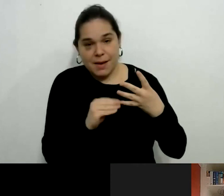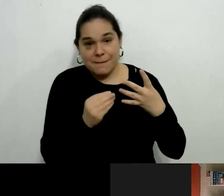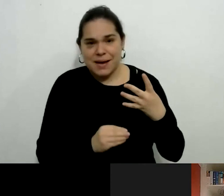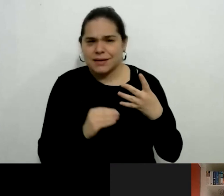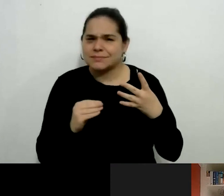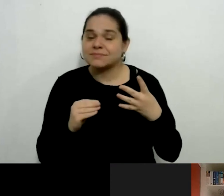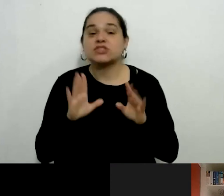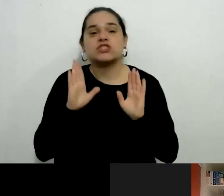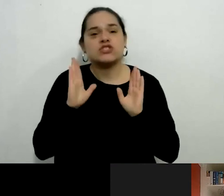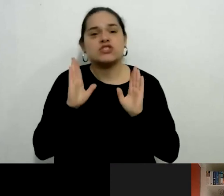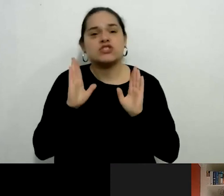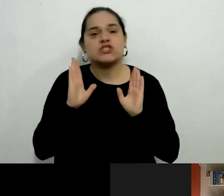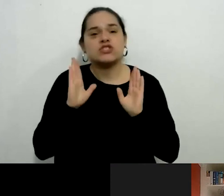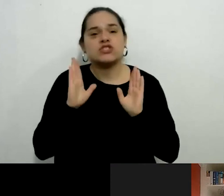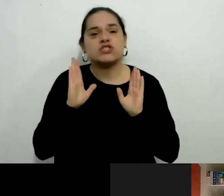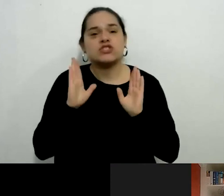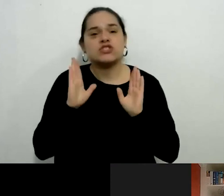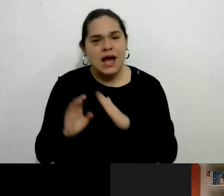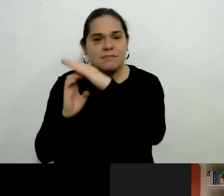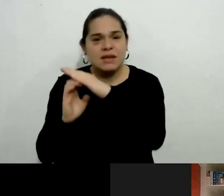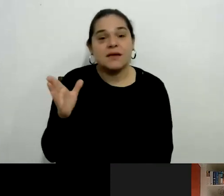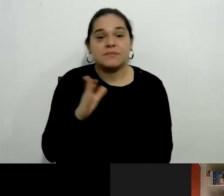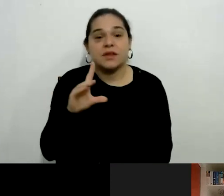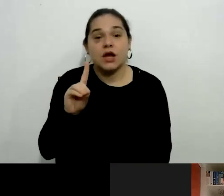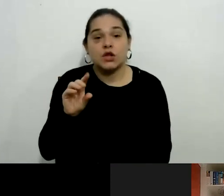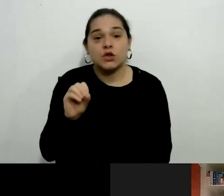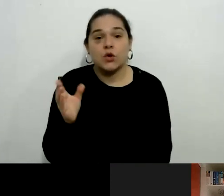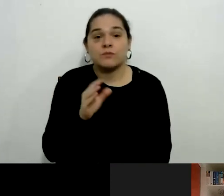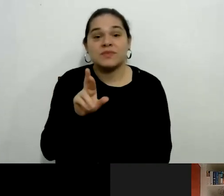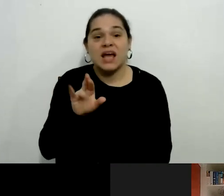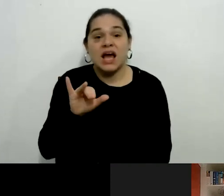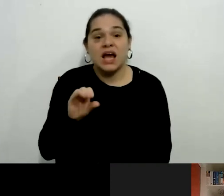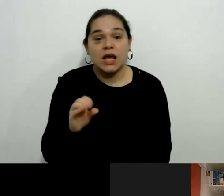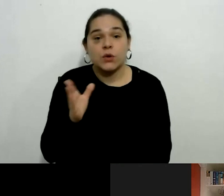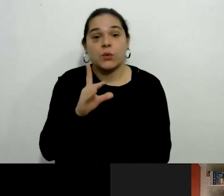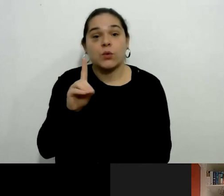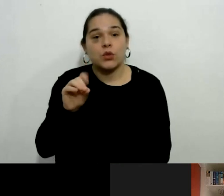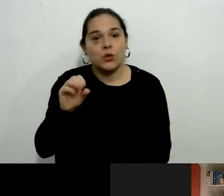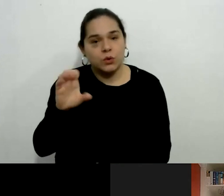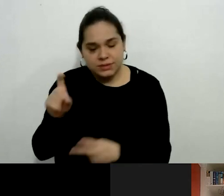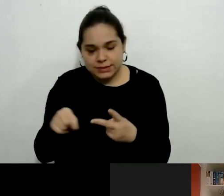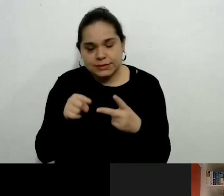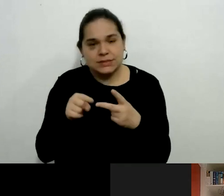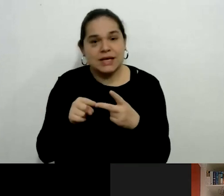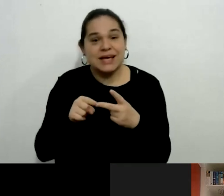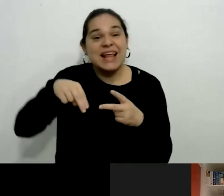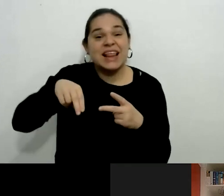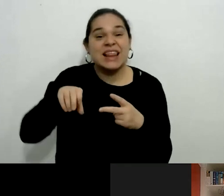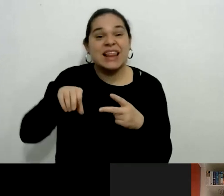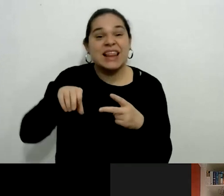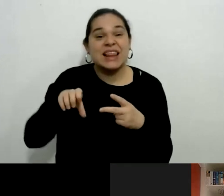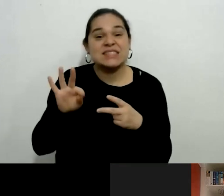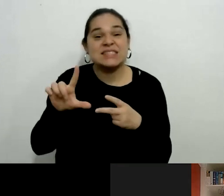Vale do Rio Doce já usa, a Nestlé usa, mas o Sindicato Metalúrgico é o primeiro sindicato a fornecer isso para os